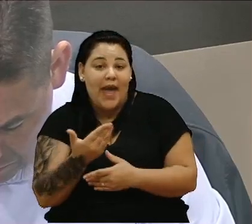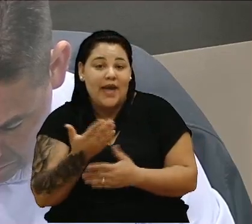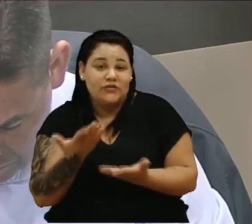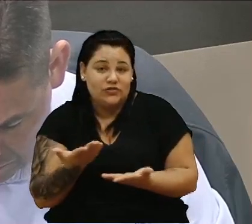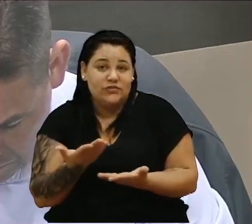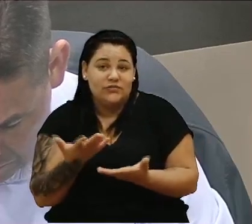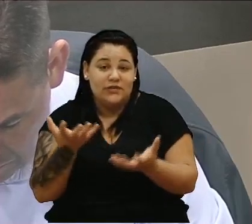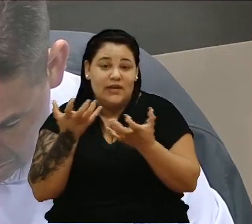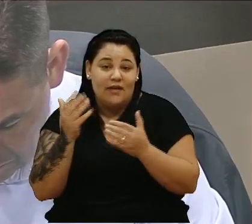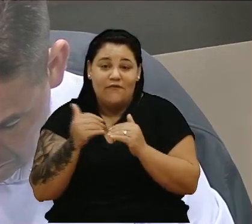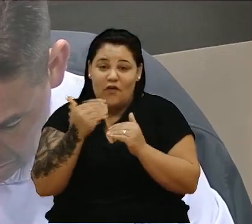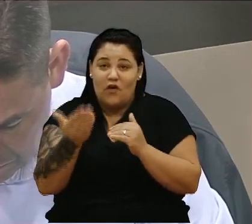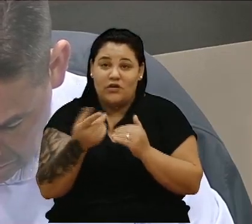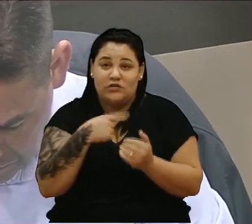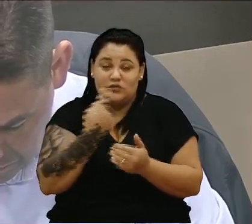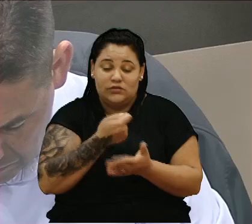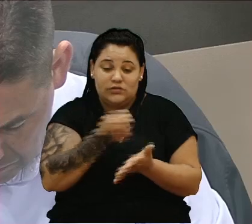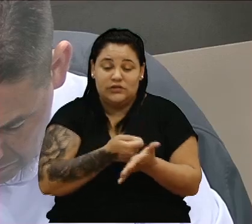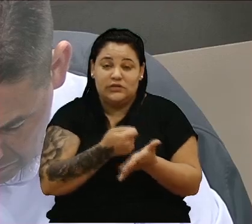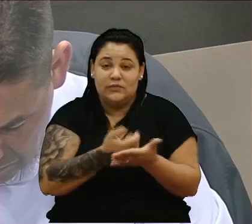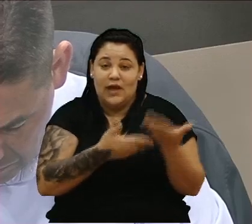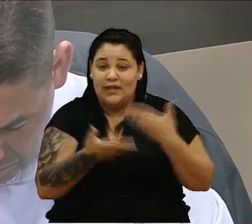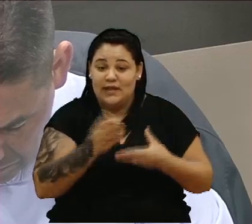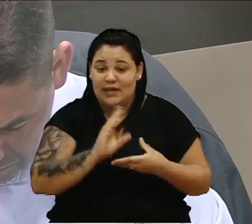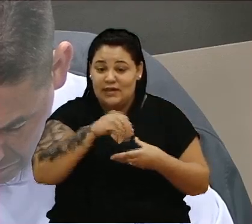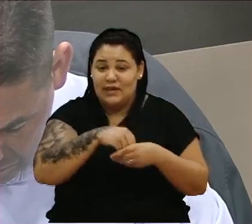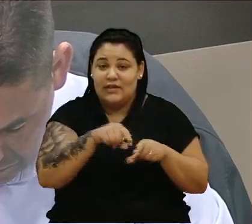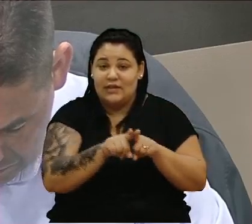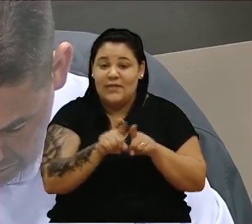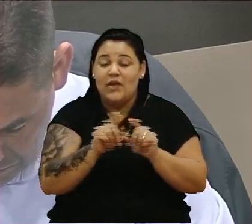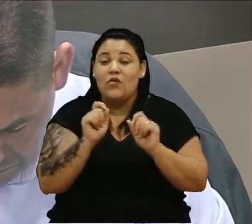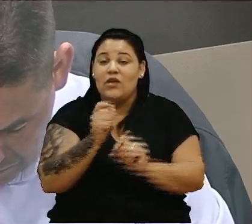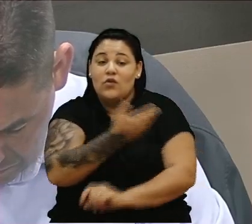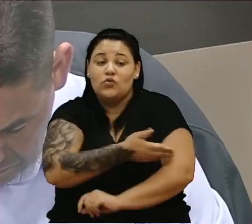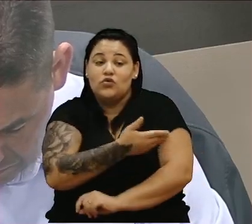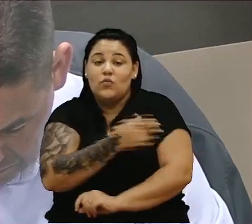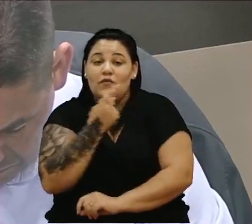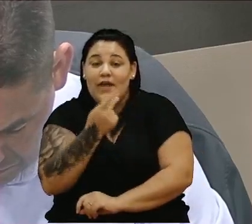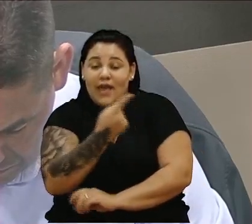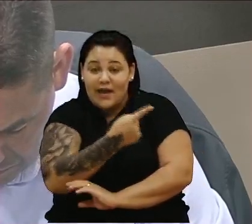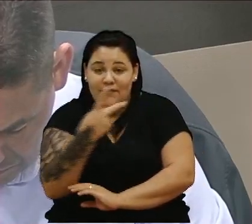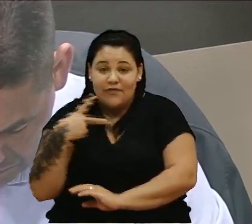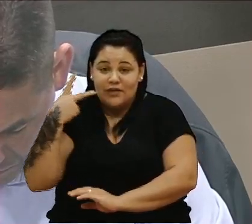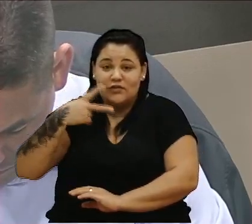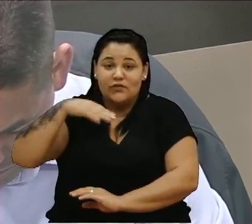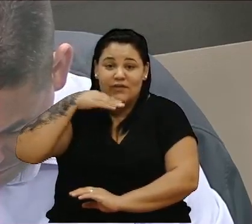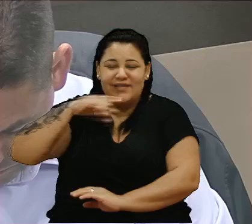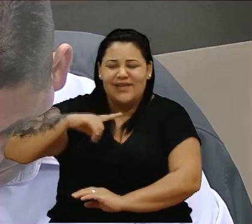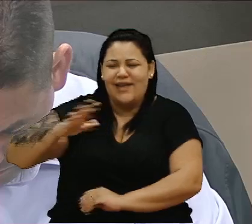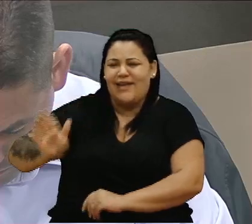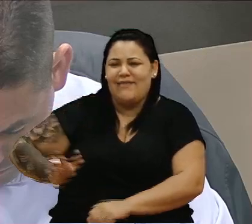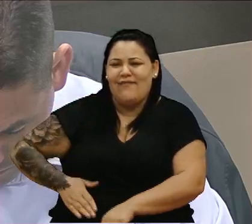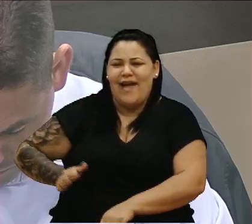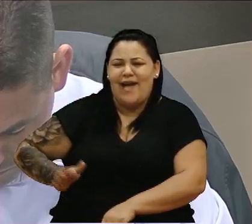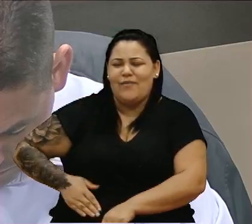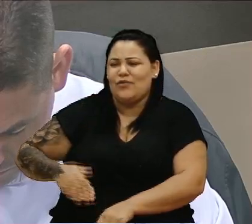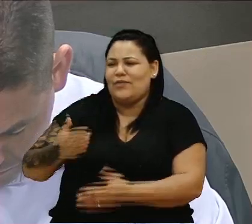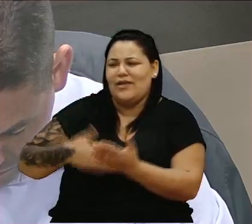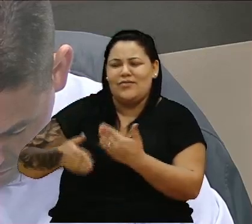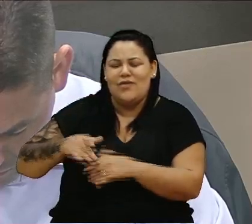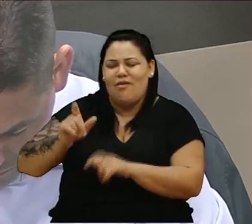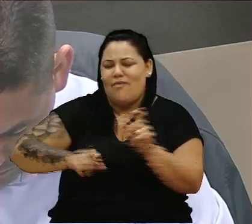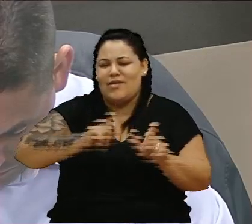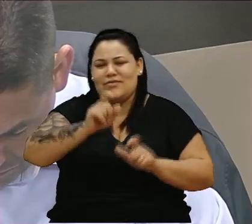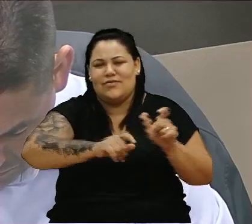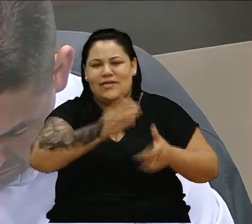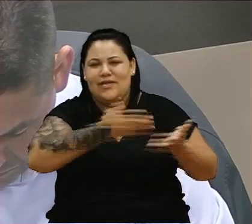população quer lá fora, e a gente vai trazer para cá. O que eu também costumo dizer, e o vereador Bortola também, tem vagabundo para todo mundo, não adianta. Eu sei